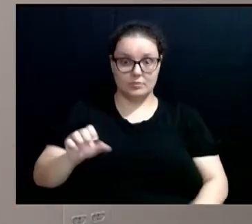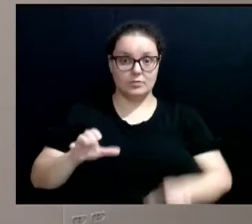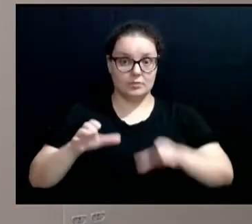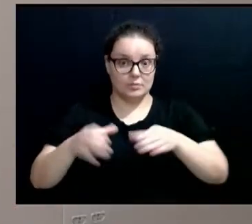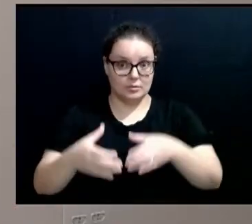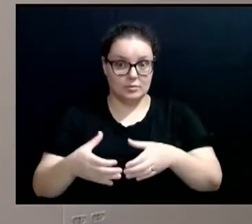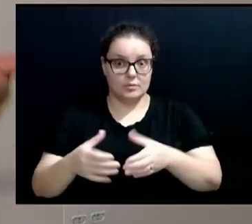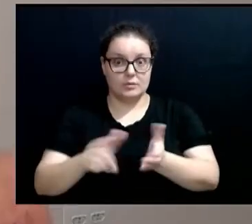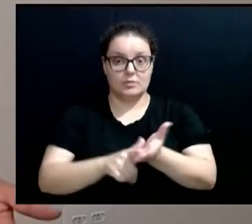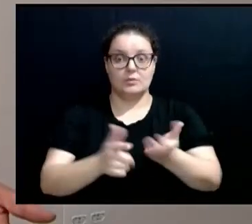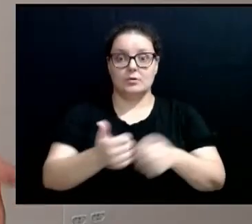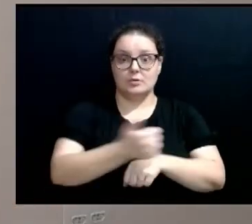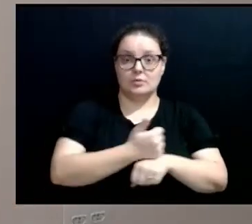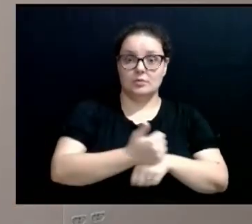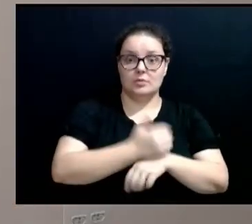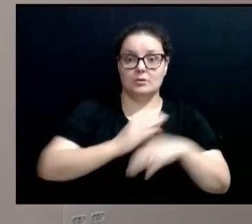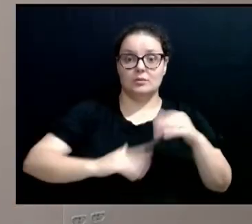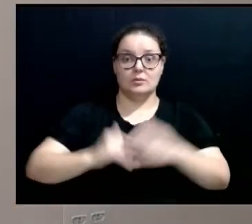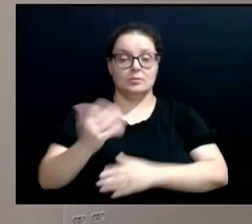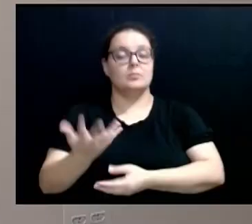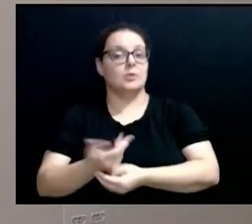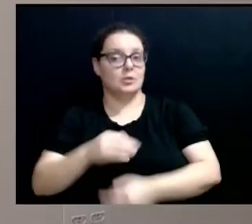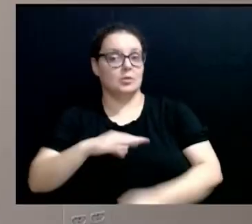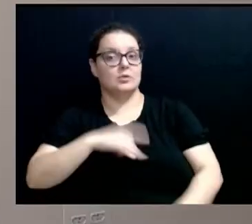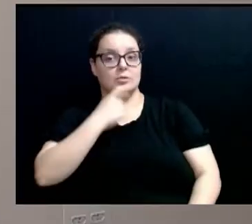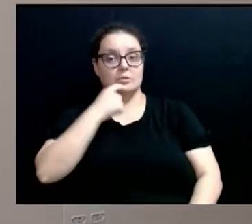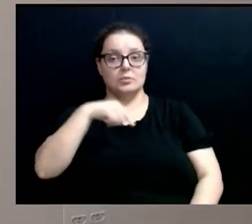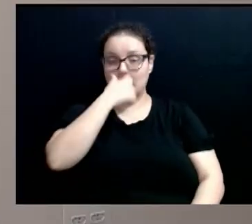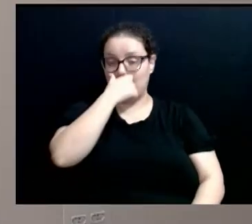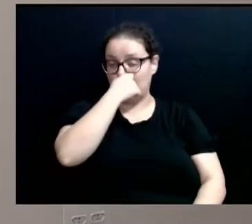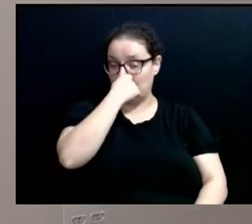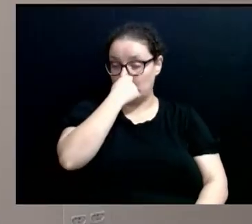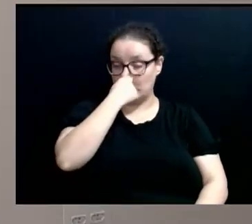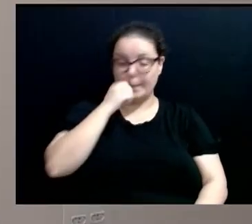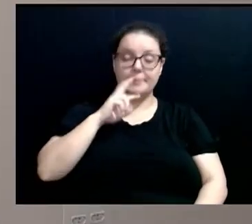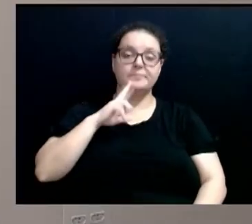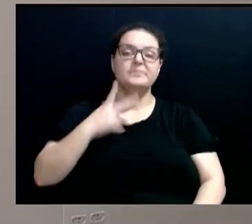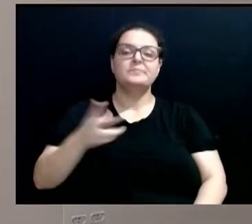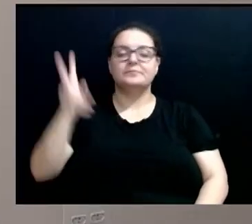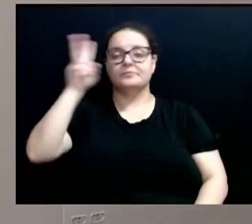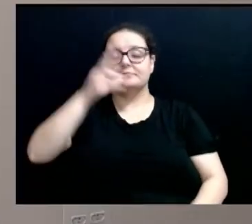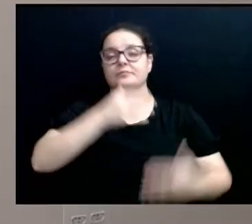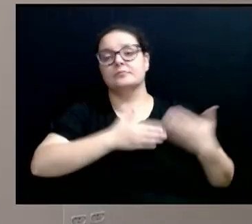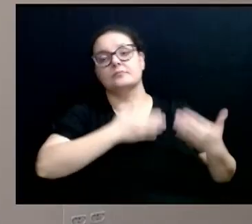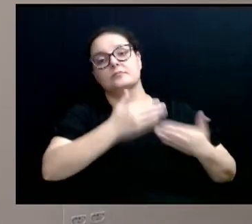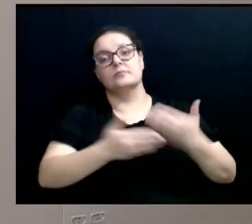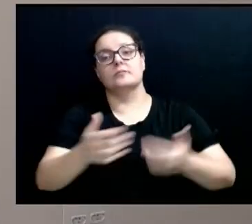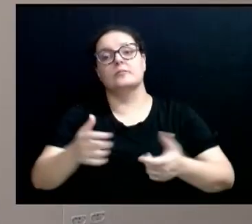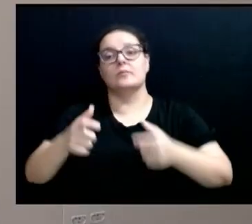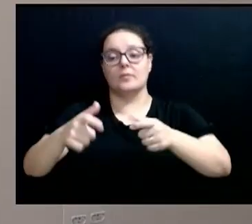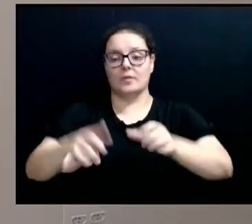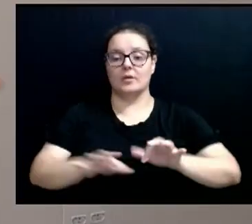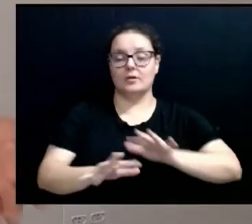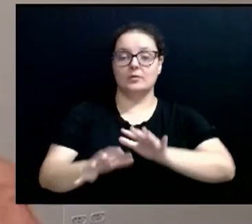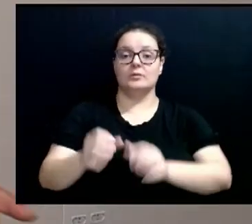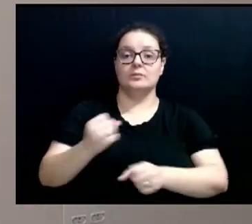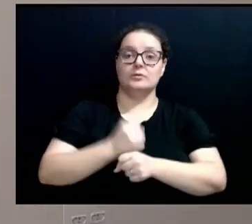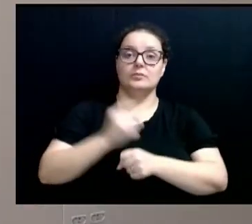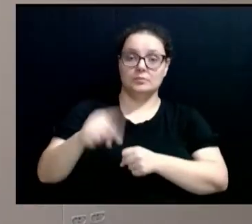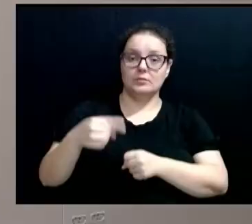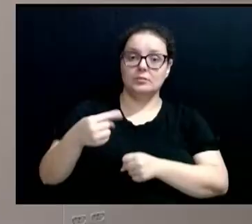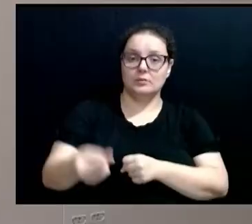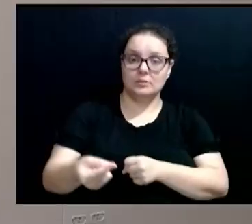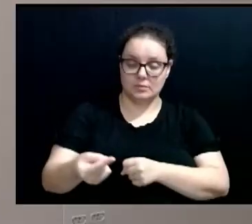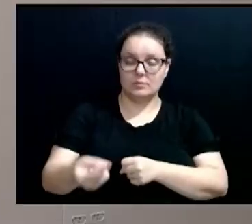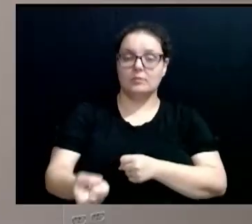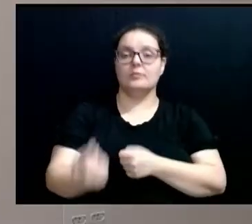e artistas de Campinas resolveu resgatar a história do bloco, que no ano seguinte retornou